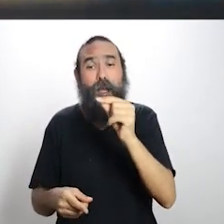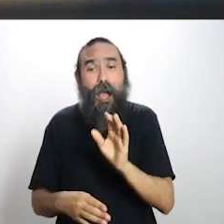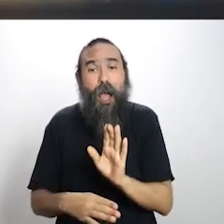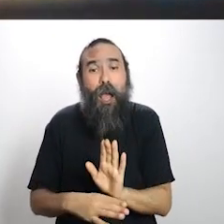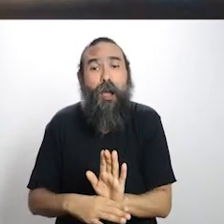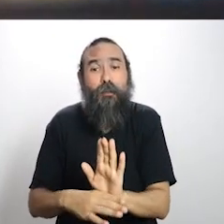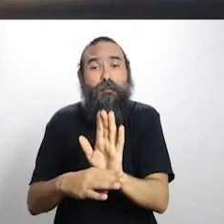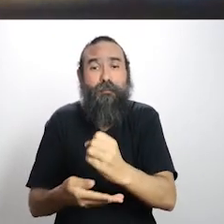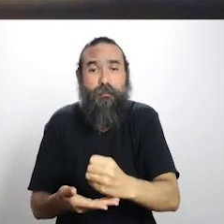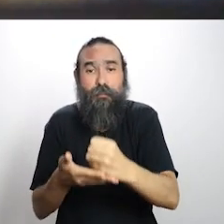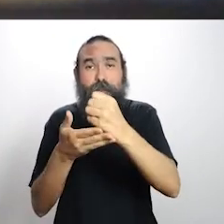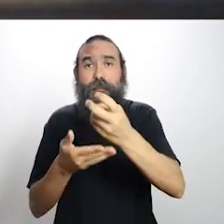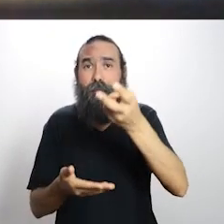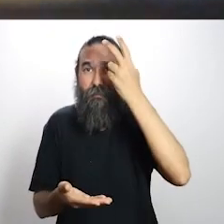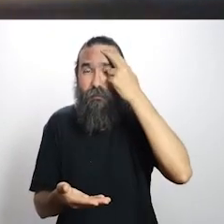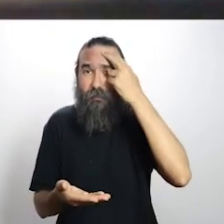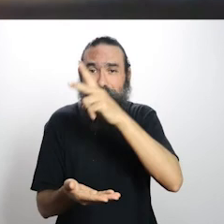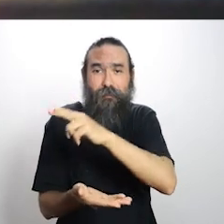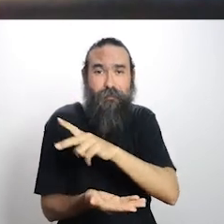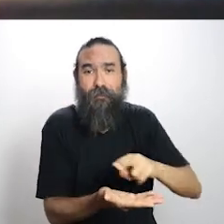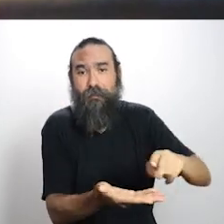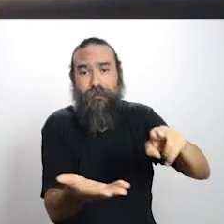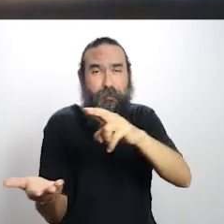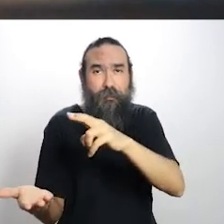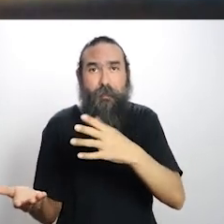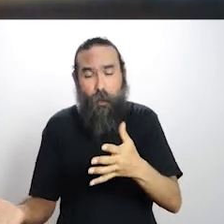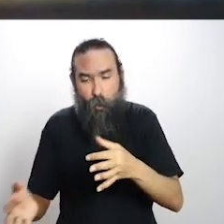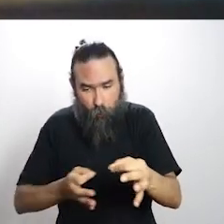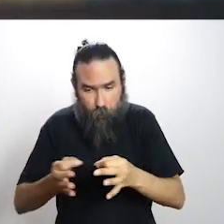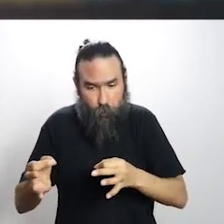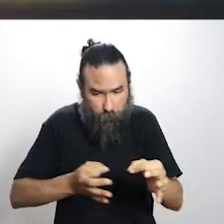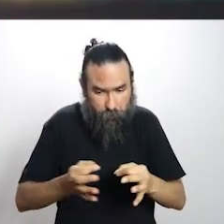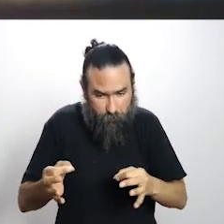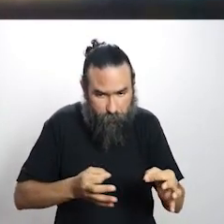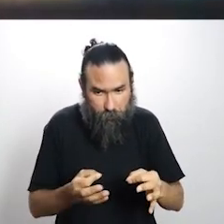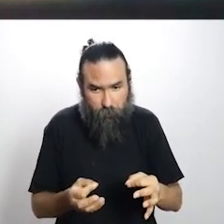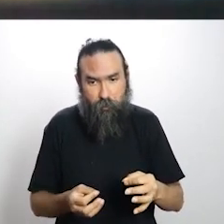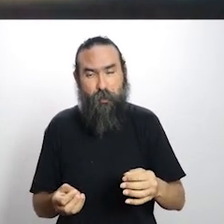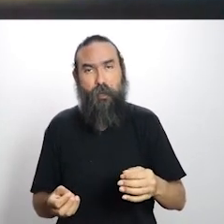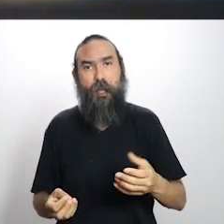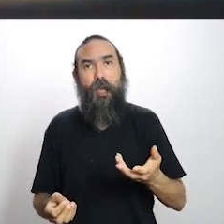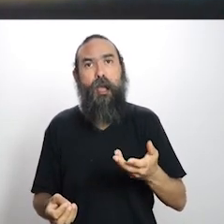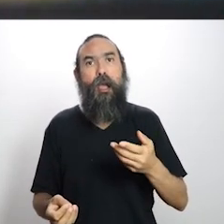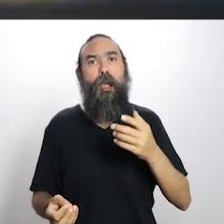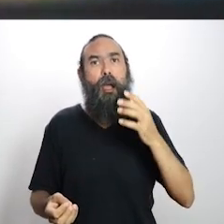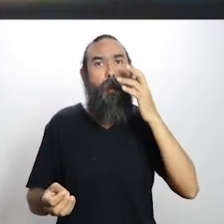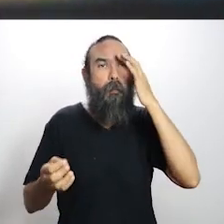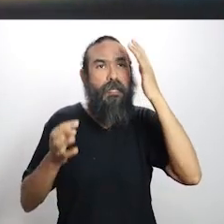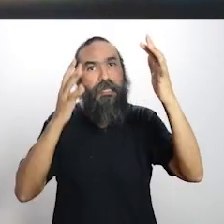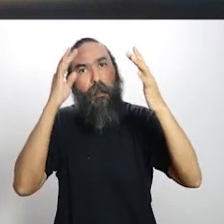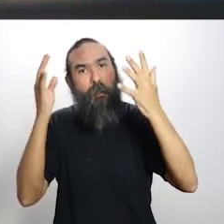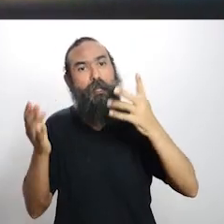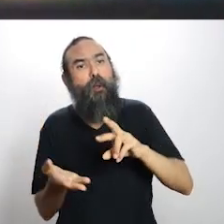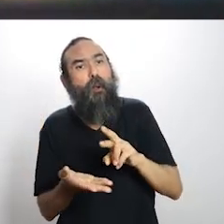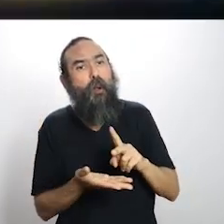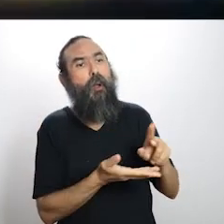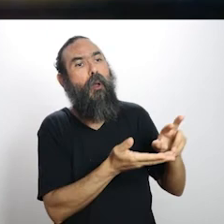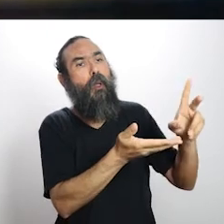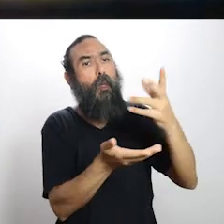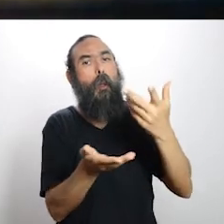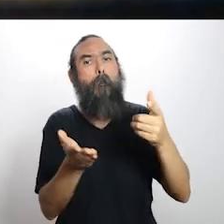A partir de toda a tramitação do projeto, designação de relatorias, a pensamento de demais projetos de lei,